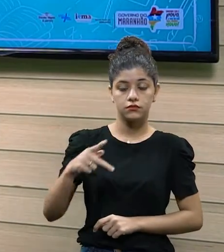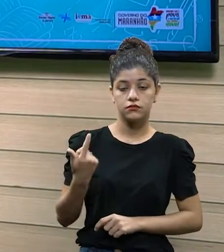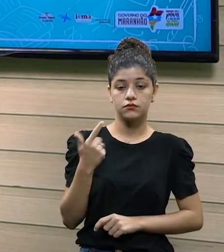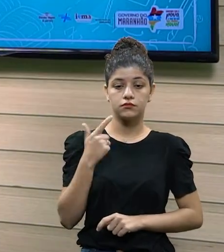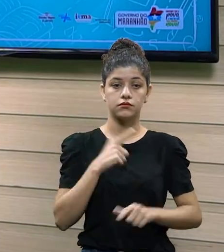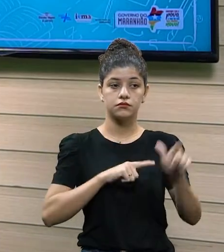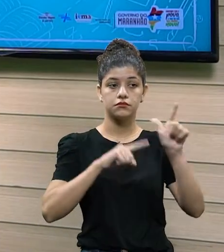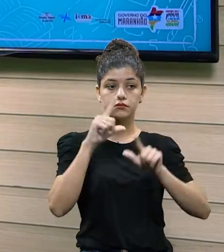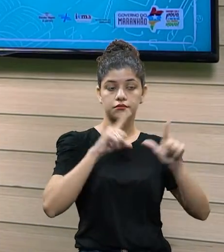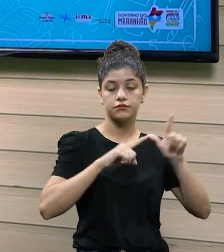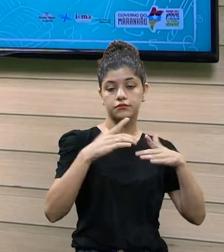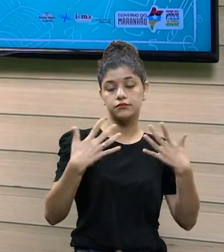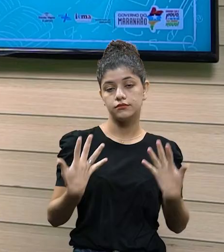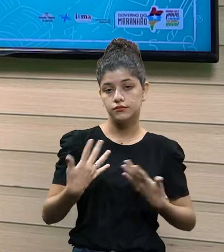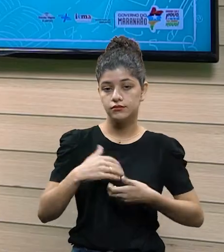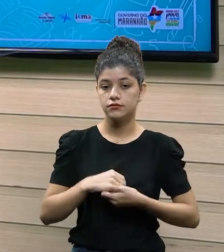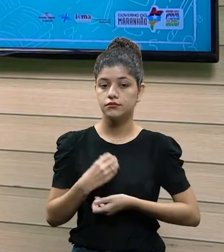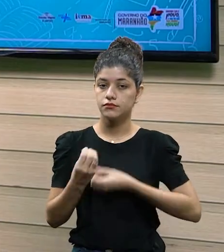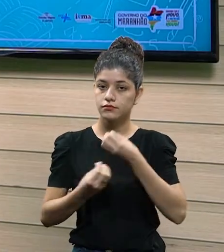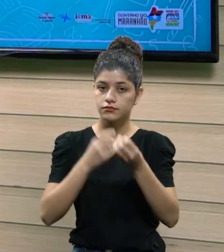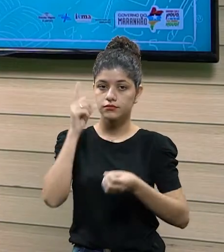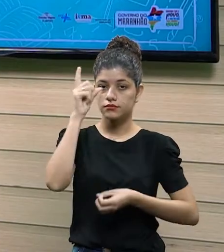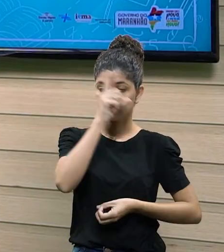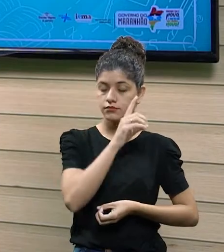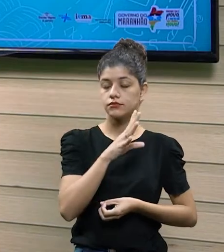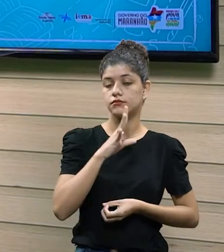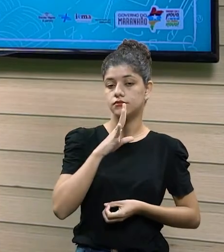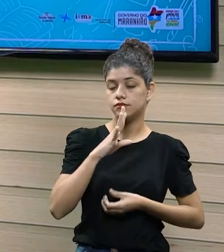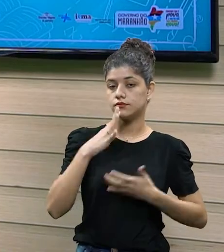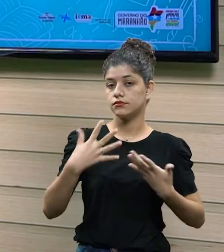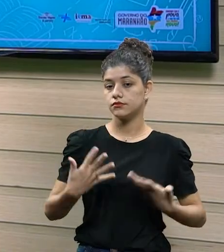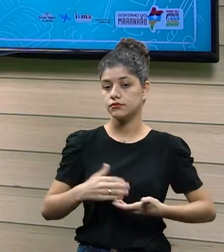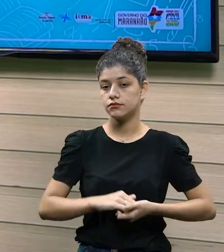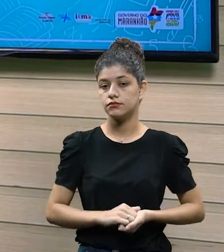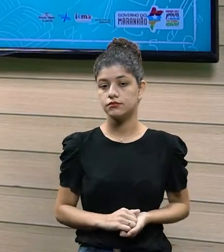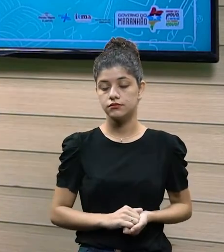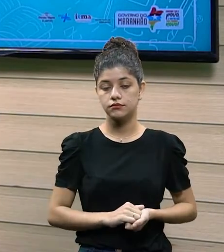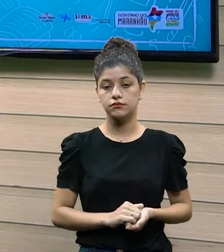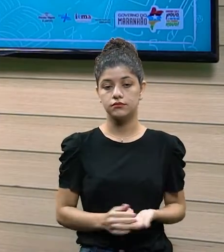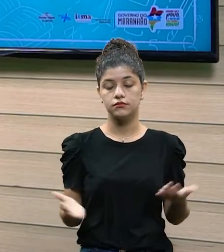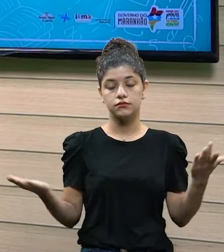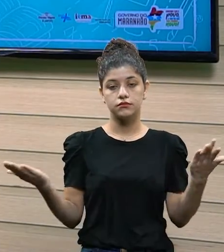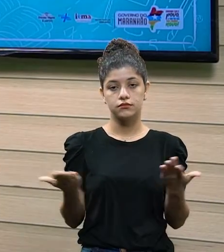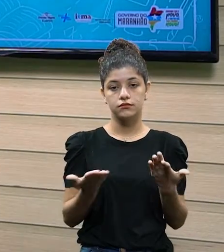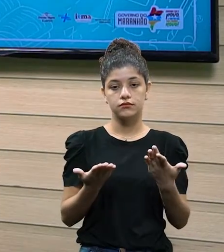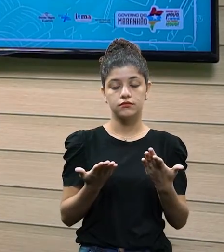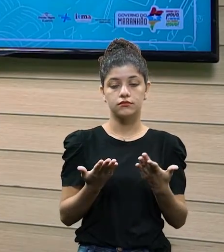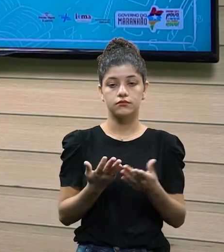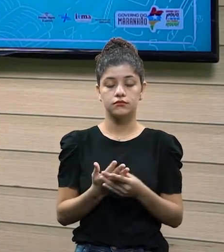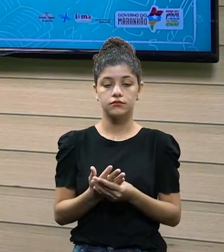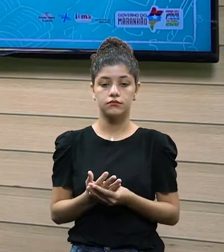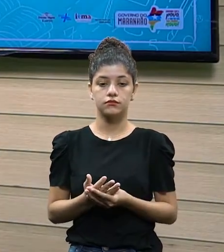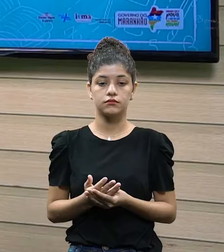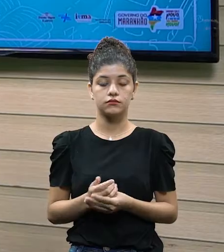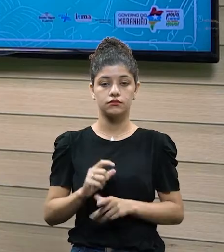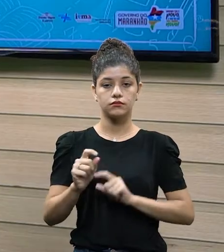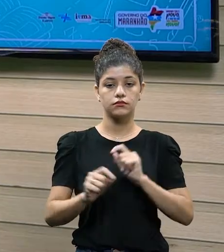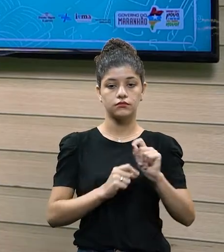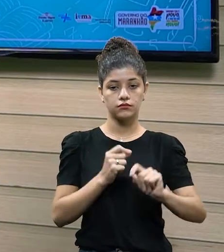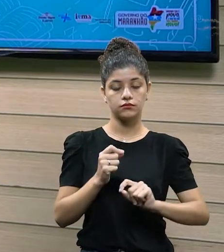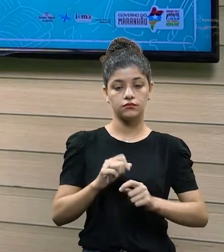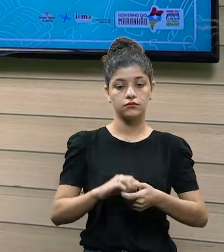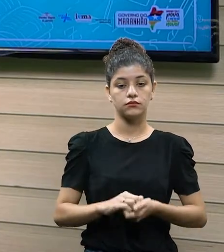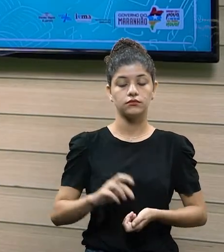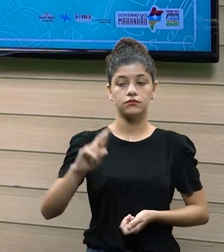sem ter a TV Educação, como é ficar mais difícil o conhecimento? Então, hoje mais do que nunca, essa questão da teoria sistêmica